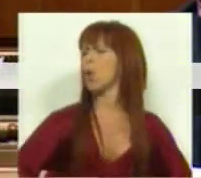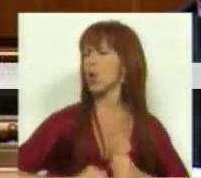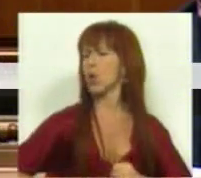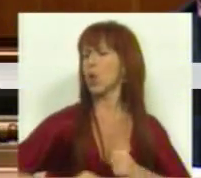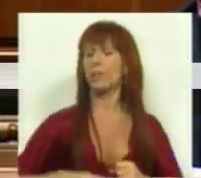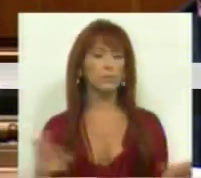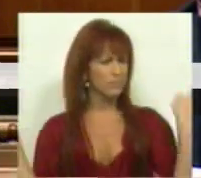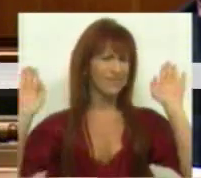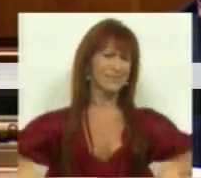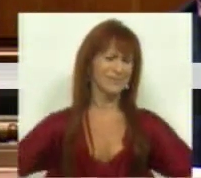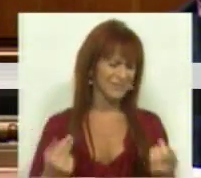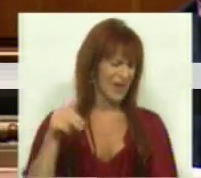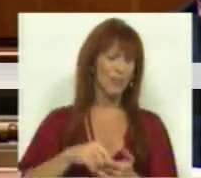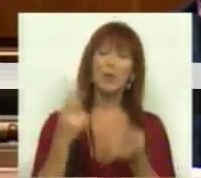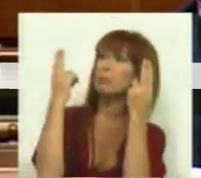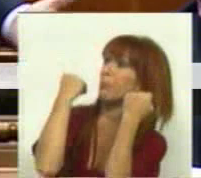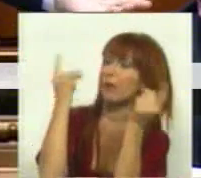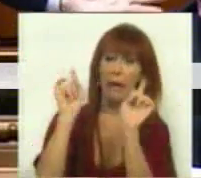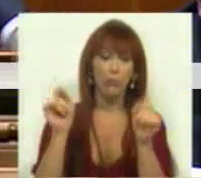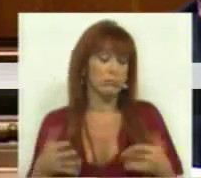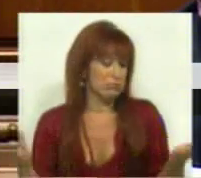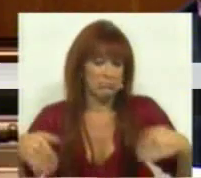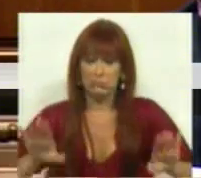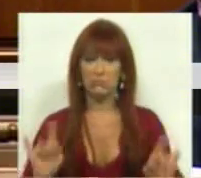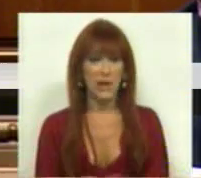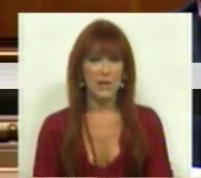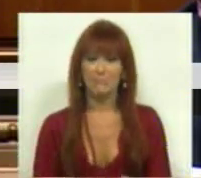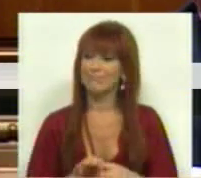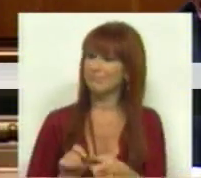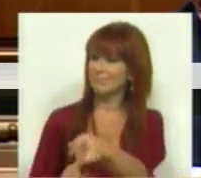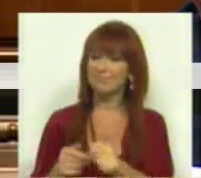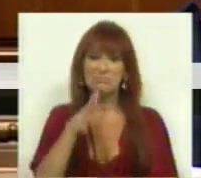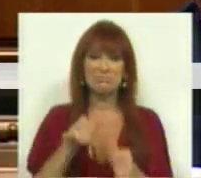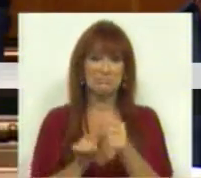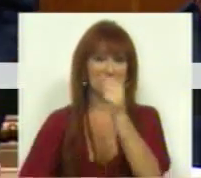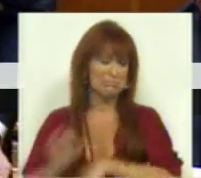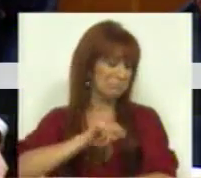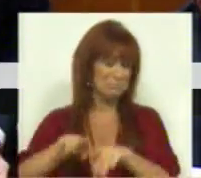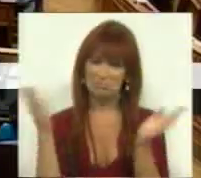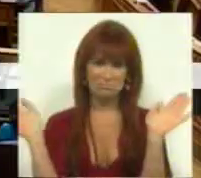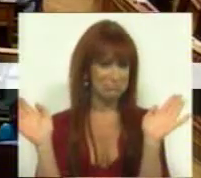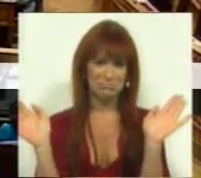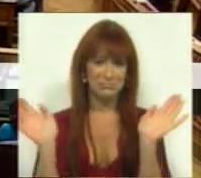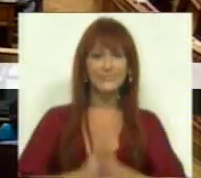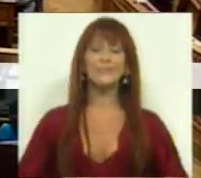nem de apresentar posições submissas, por mais que isso conforte a intervenção do Sr. Deputado.